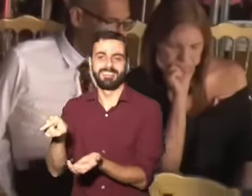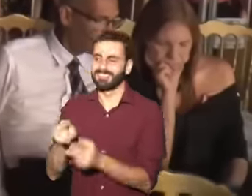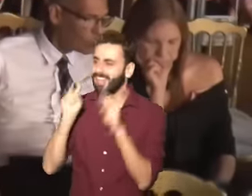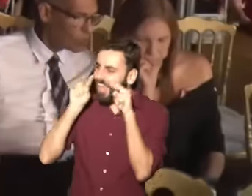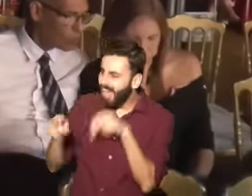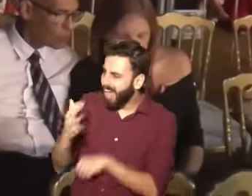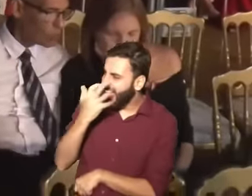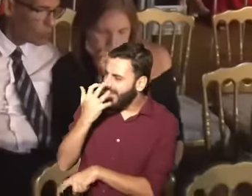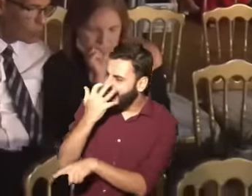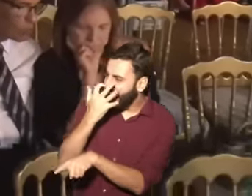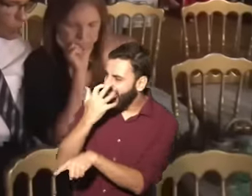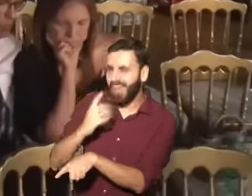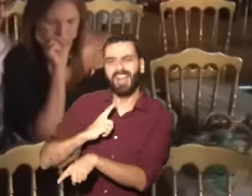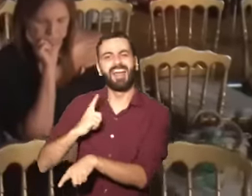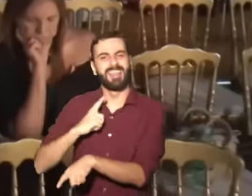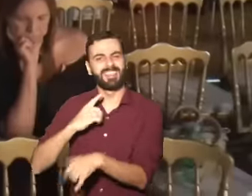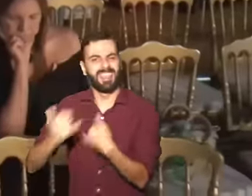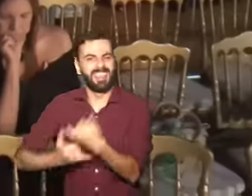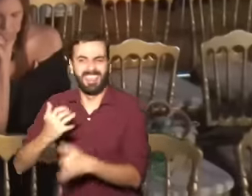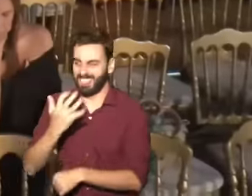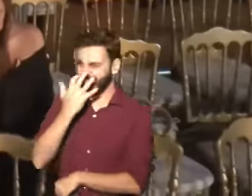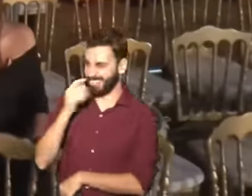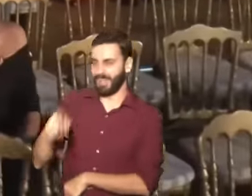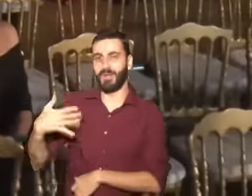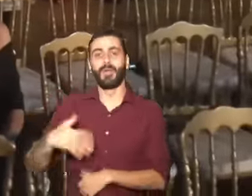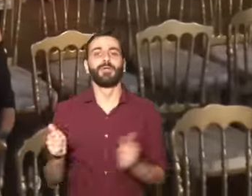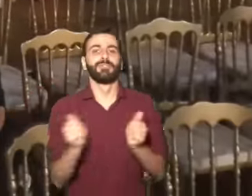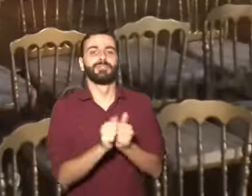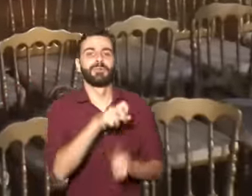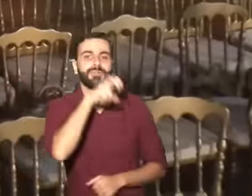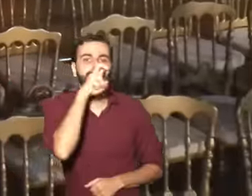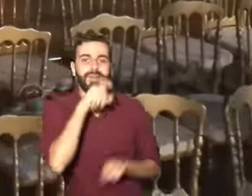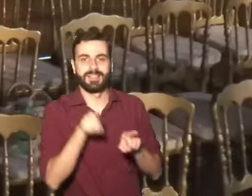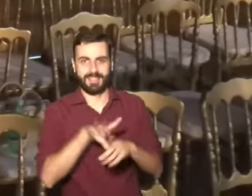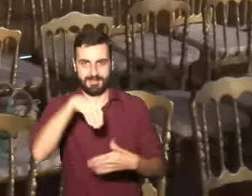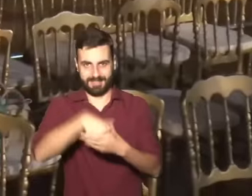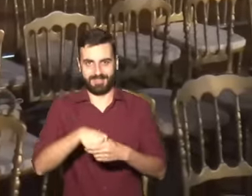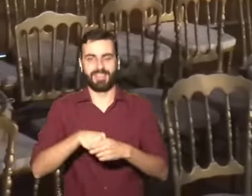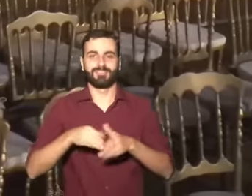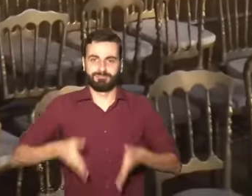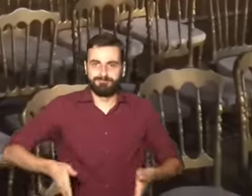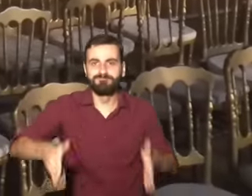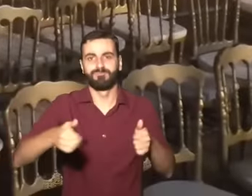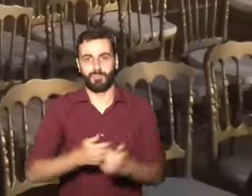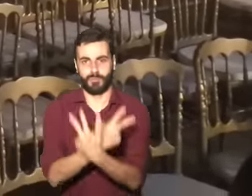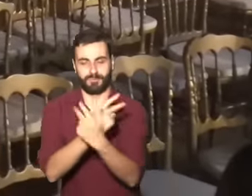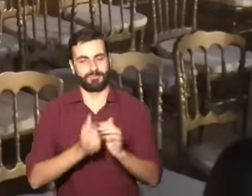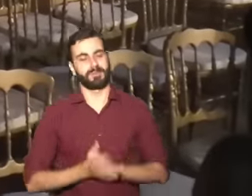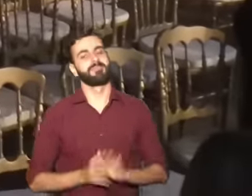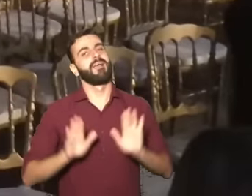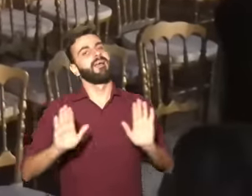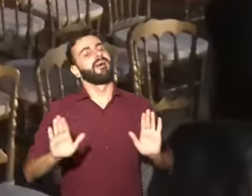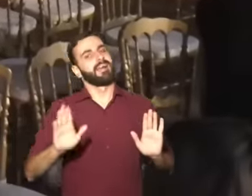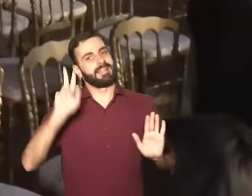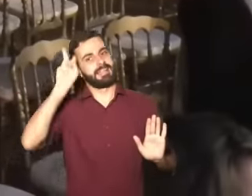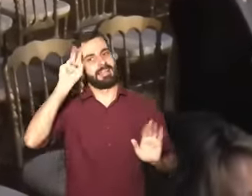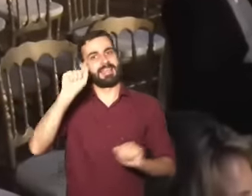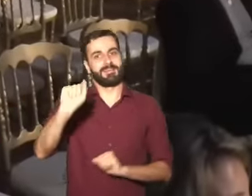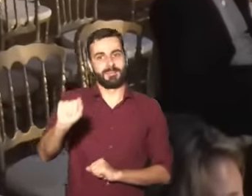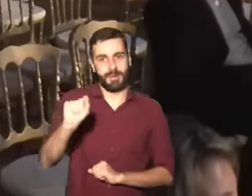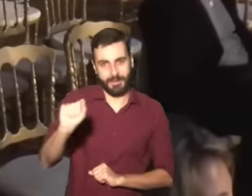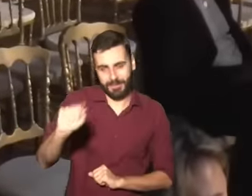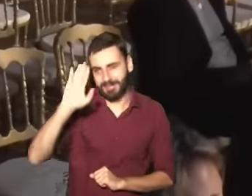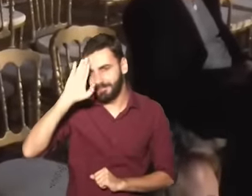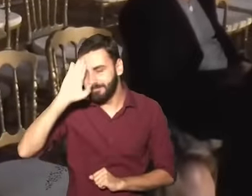as atenções com as nossas amadas capivaras. Ah, E não tem como falar em